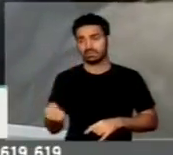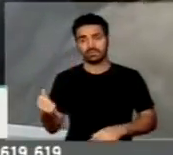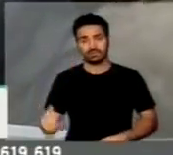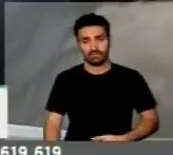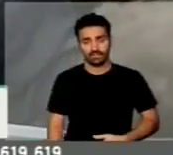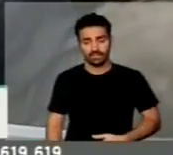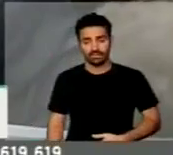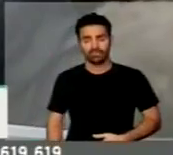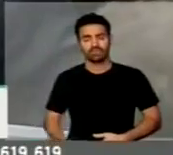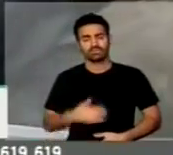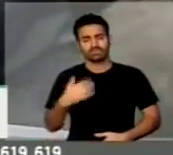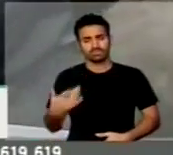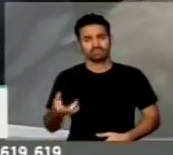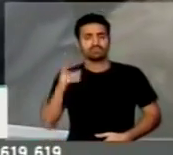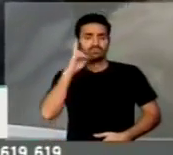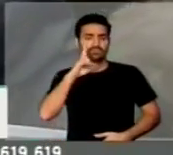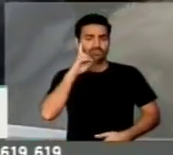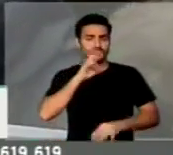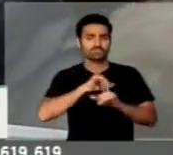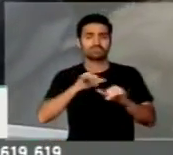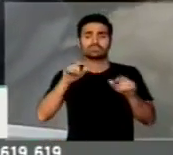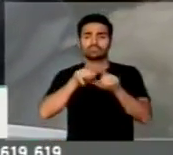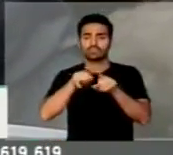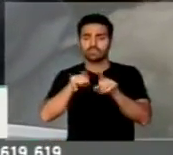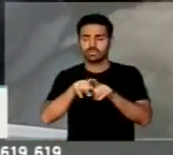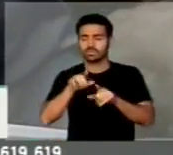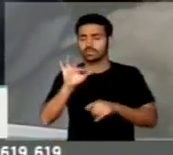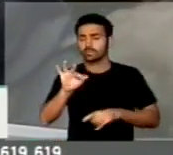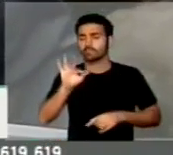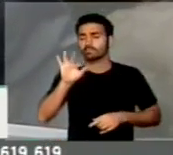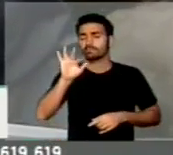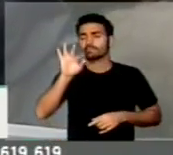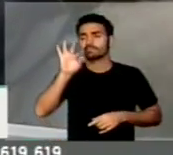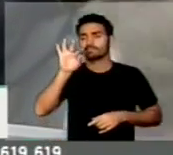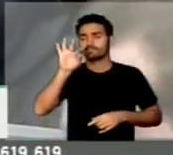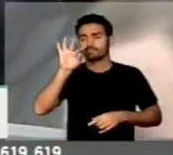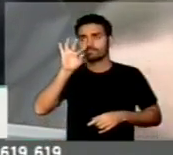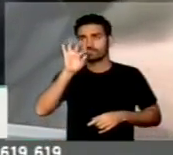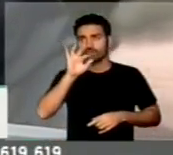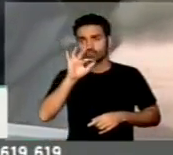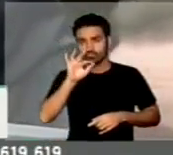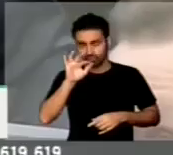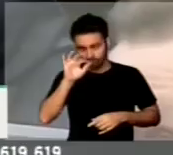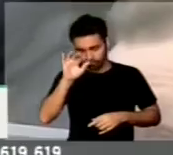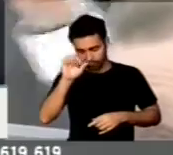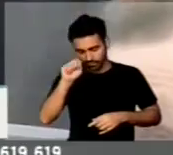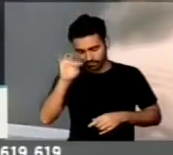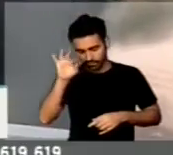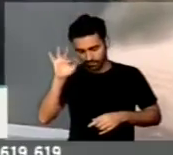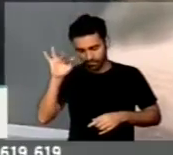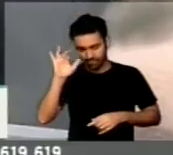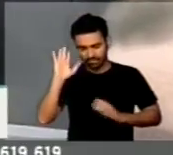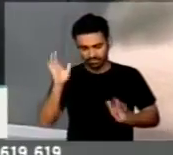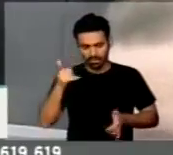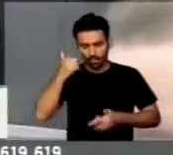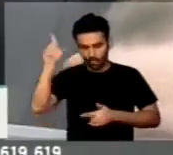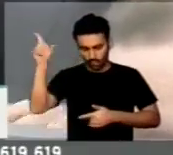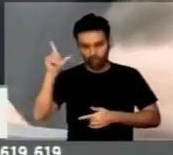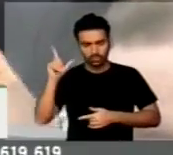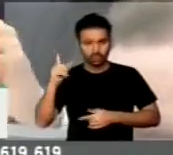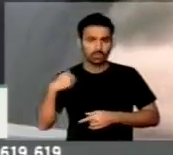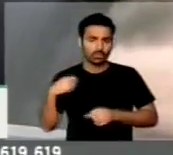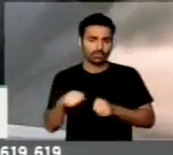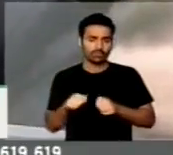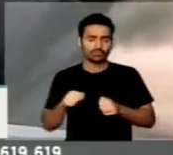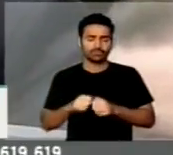E eu quero lembrar também o decano do Supremo Tribunal Federal, numa decisão em 22 de novembro de 2000, que já me serviu em outro episódio,